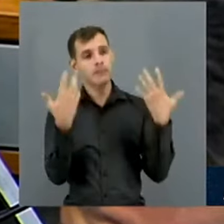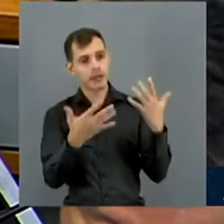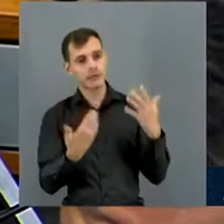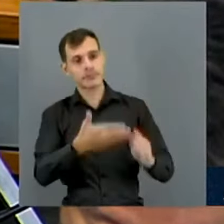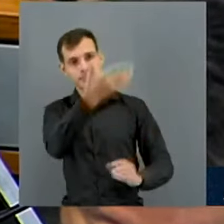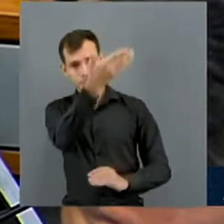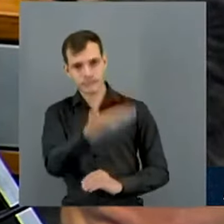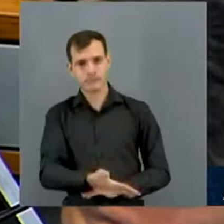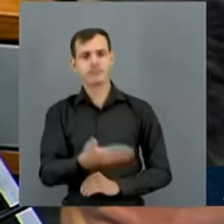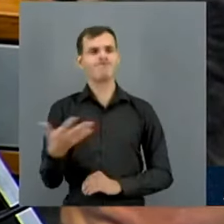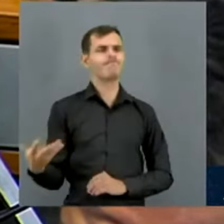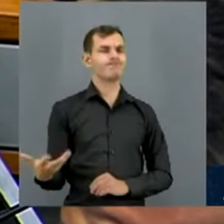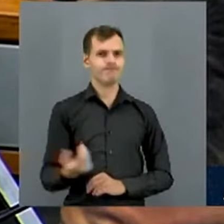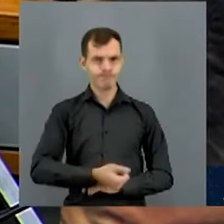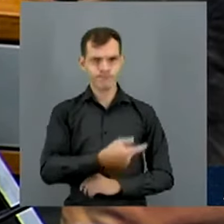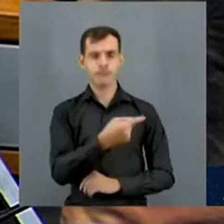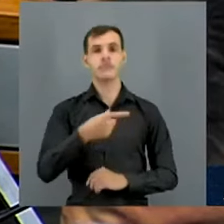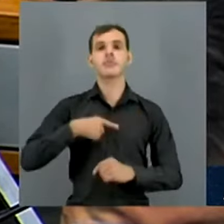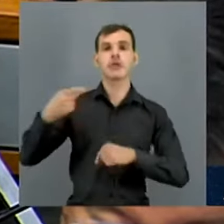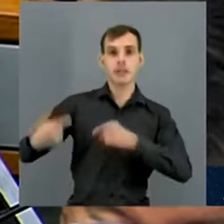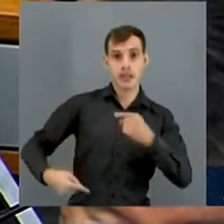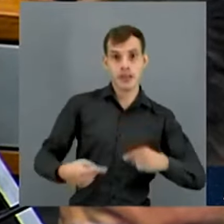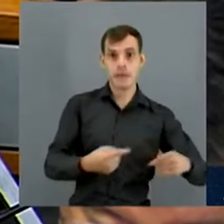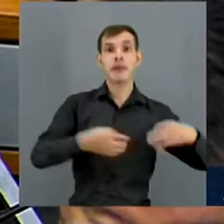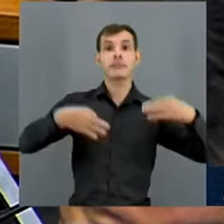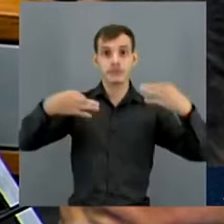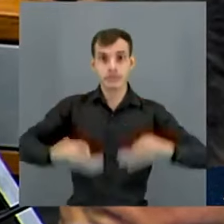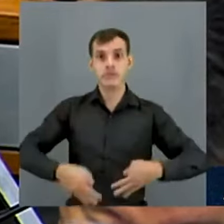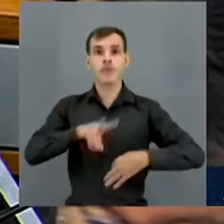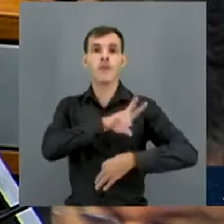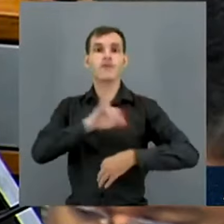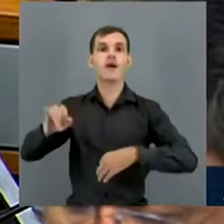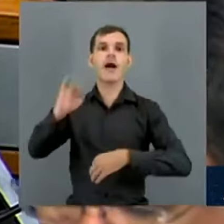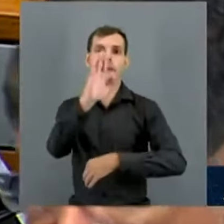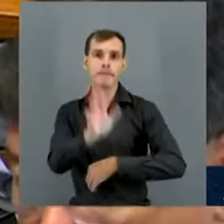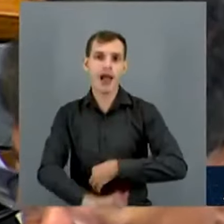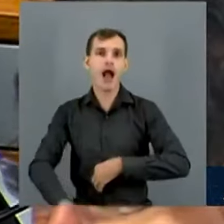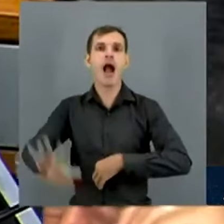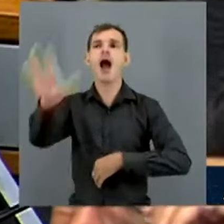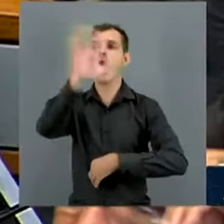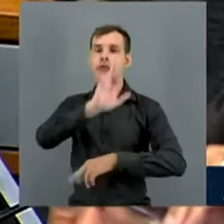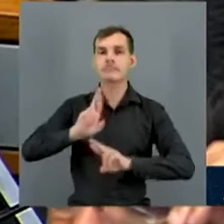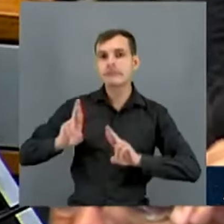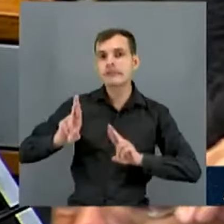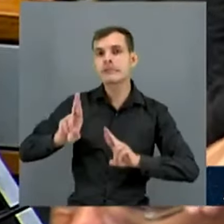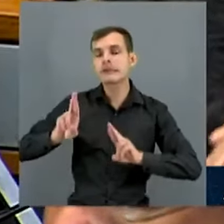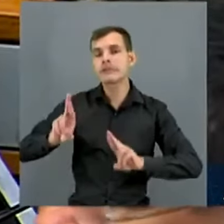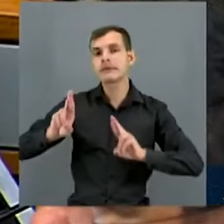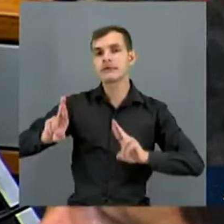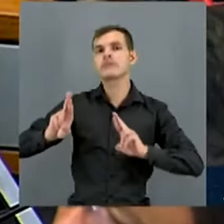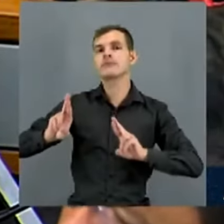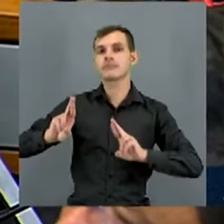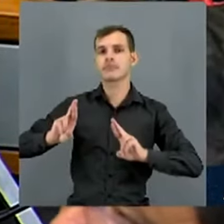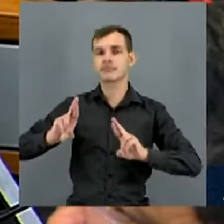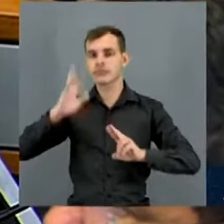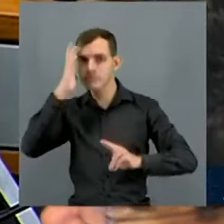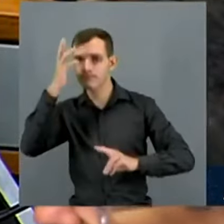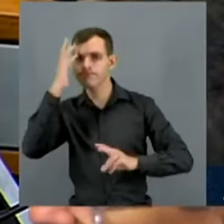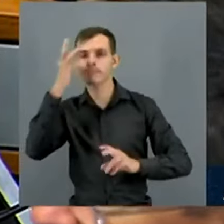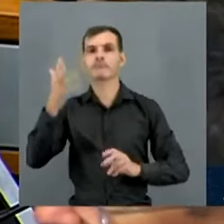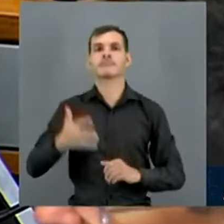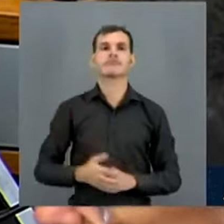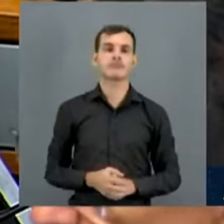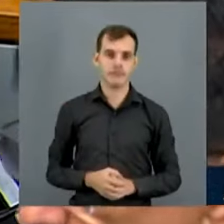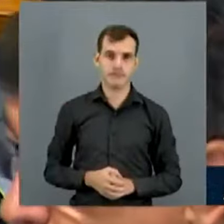debate que, certamente, o Brasil inteiro espera a definição. Muito obrigado.